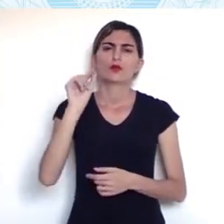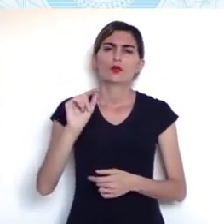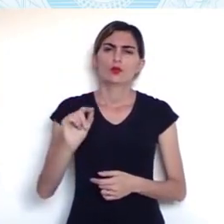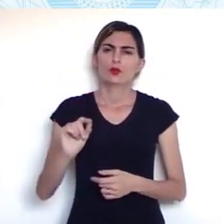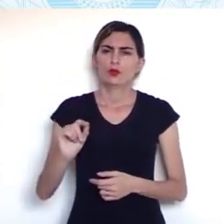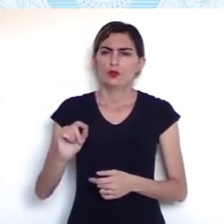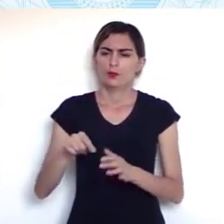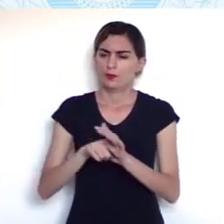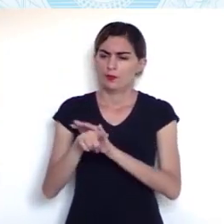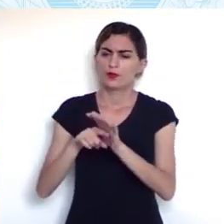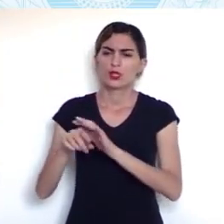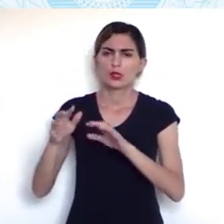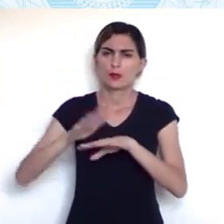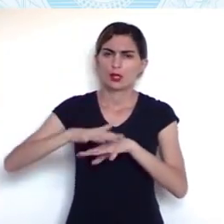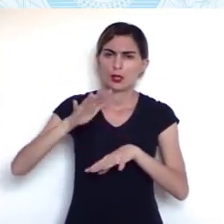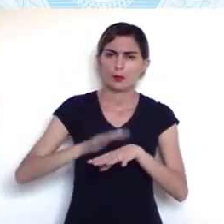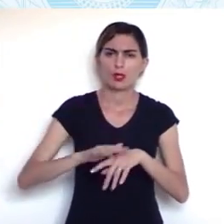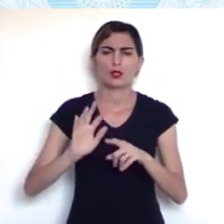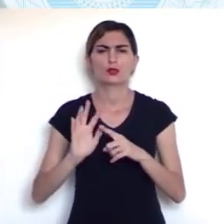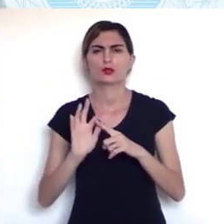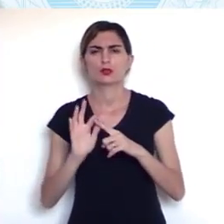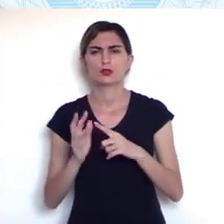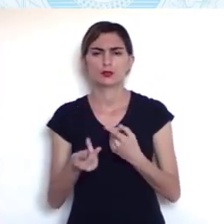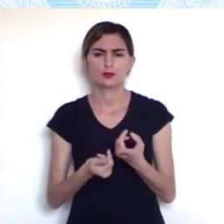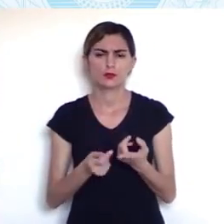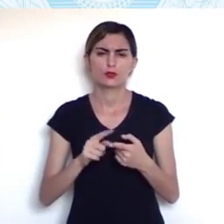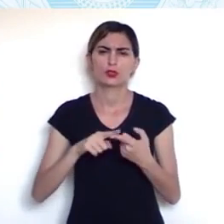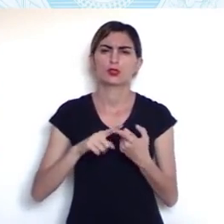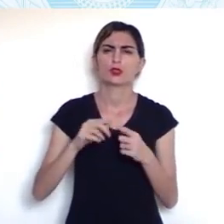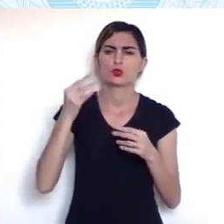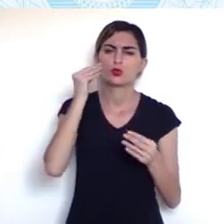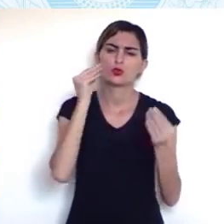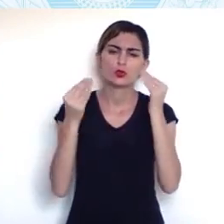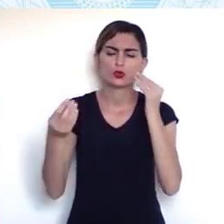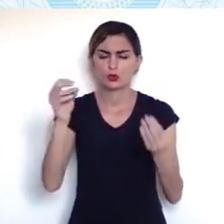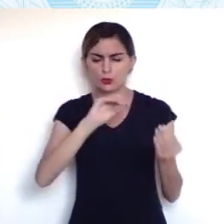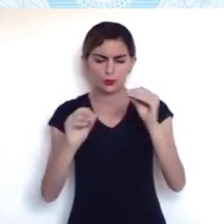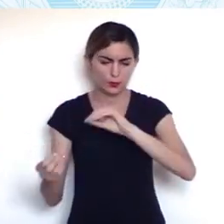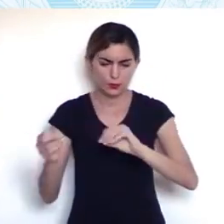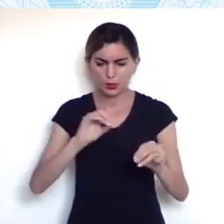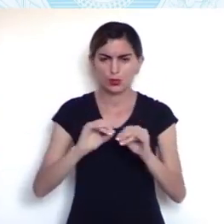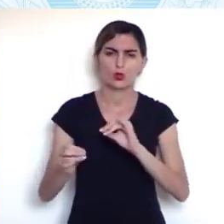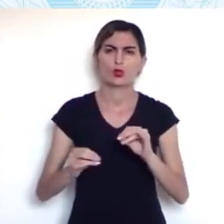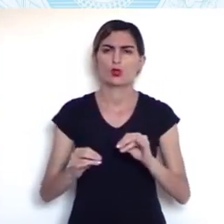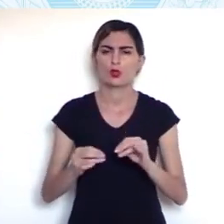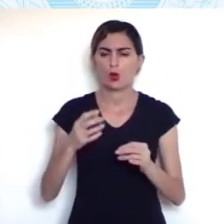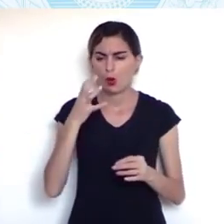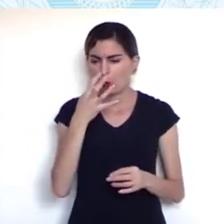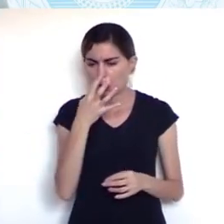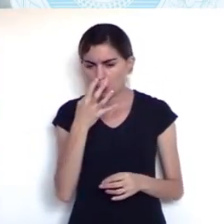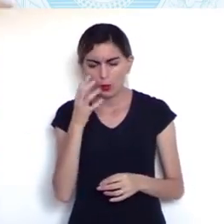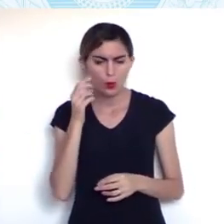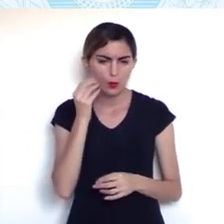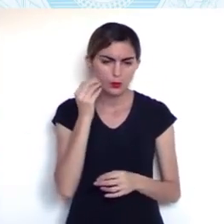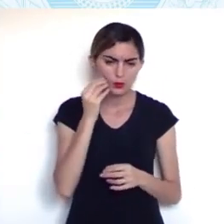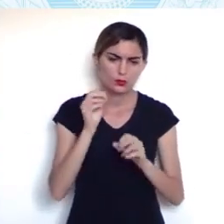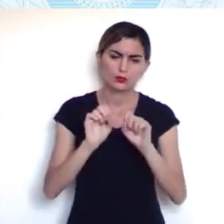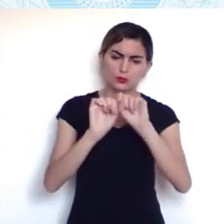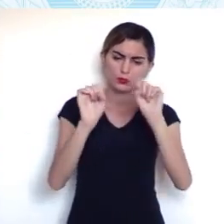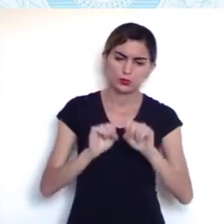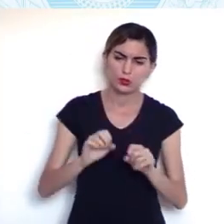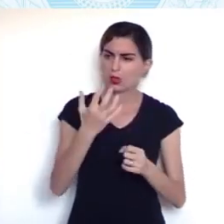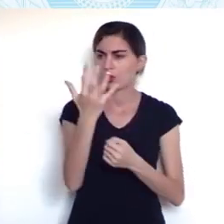né? Matemática, da experimentação e da observação sistemática da